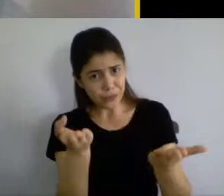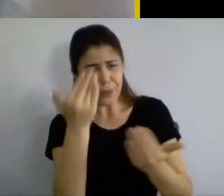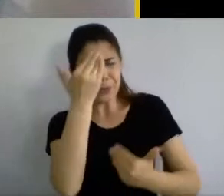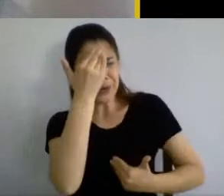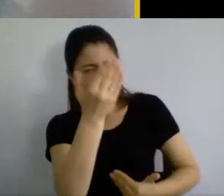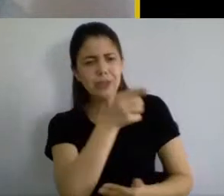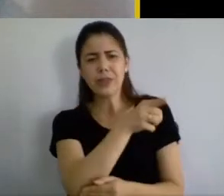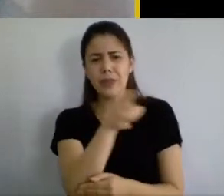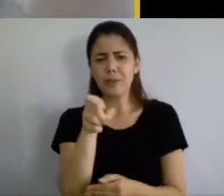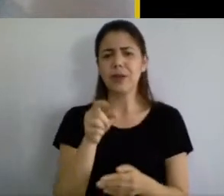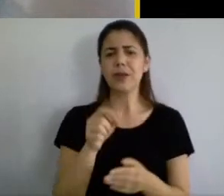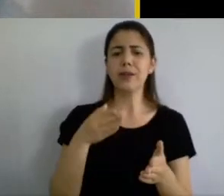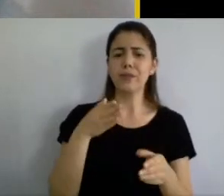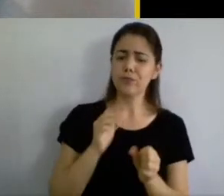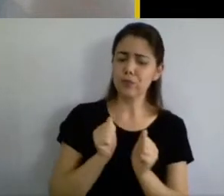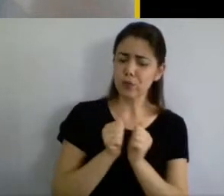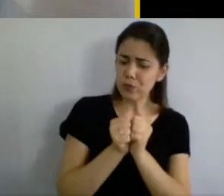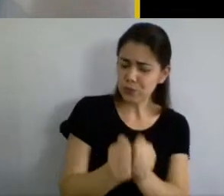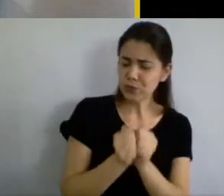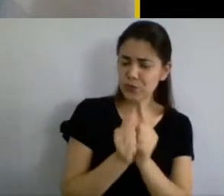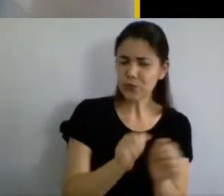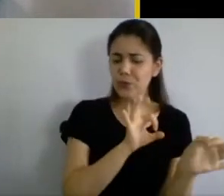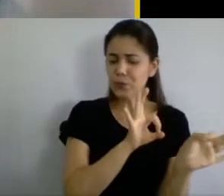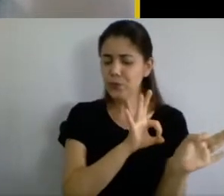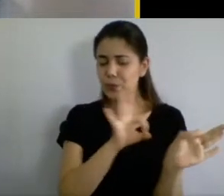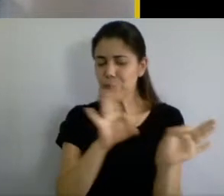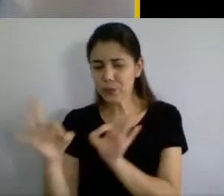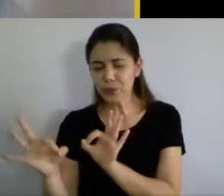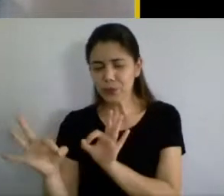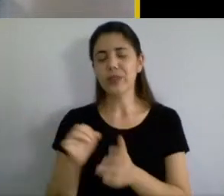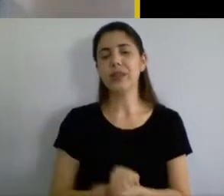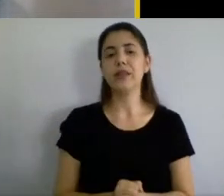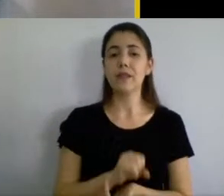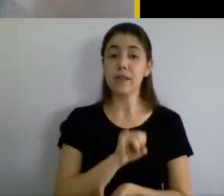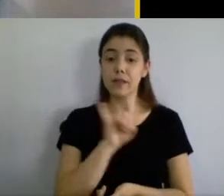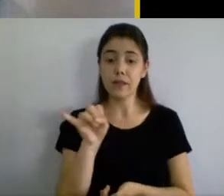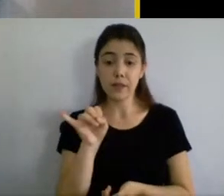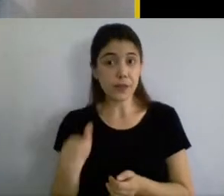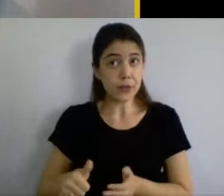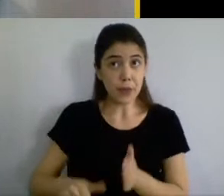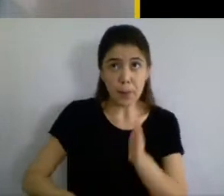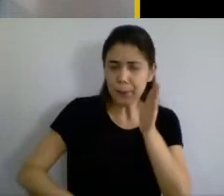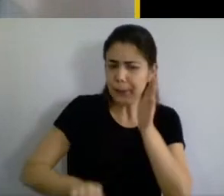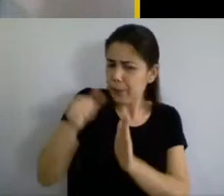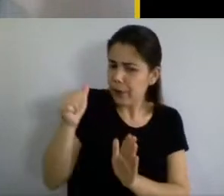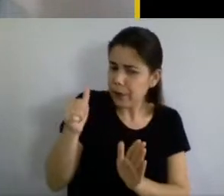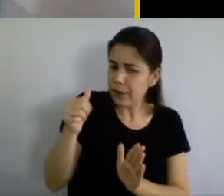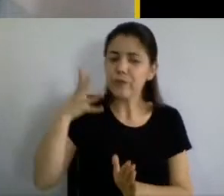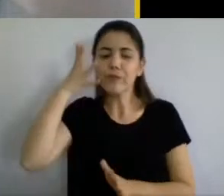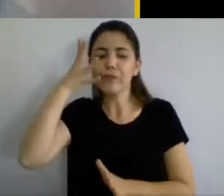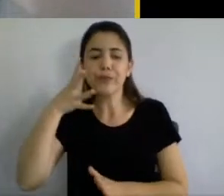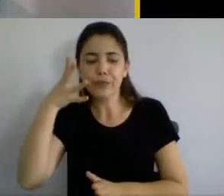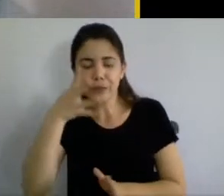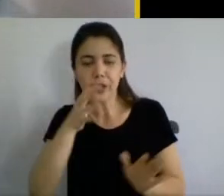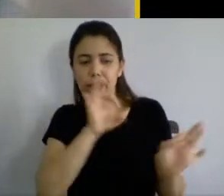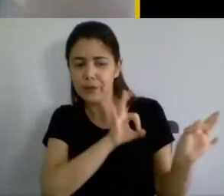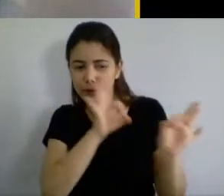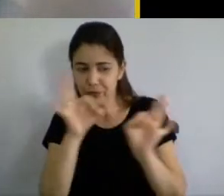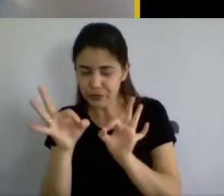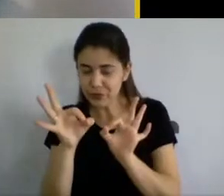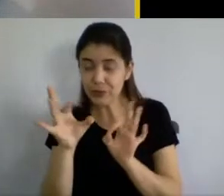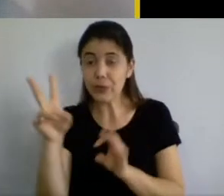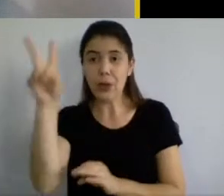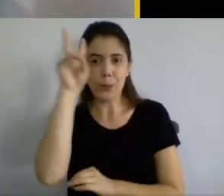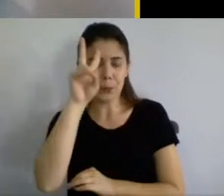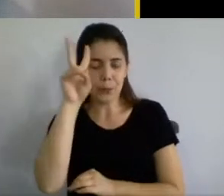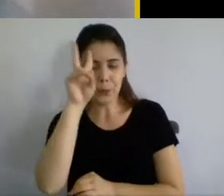primeira vez que você está aqui nesse canal, lembre de curtir, de fazer sua inscrição, porque toda semana a gente traz conteúdo, e além do que a gente